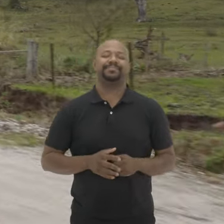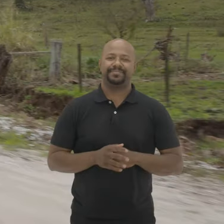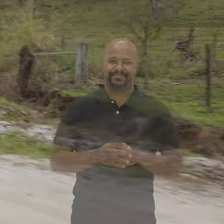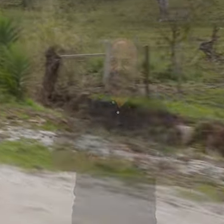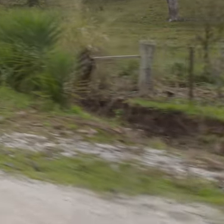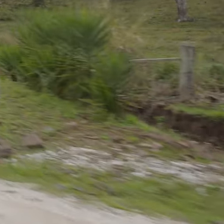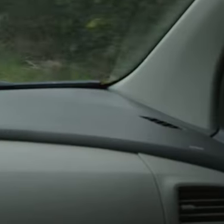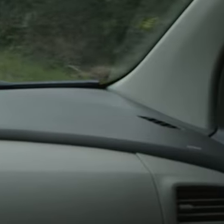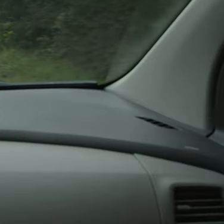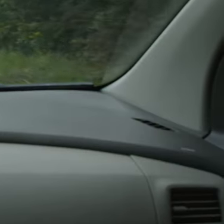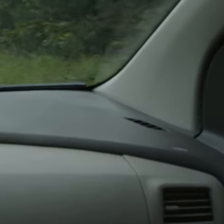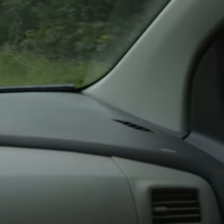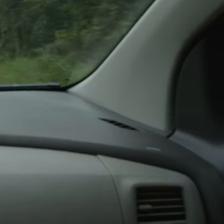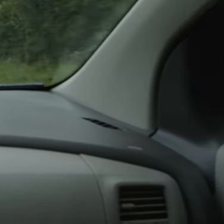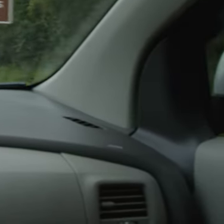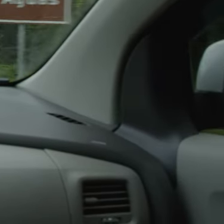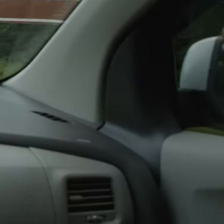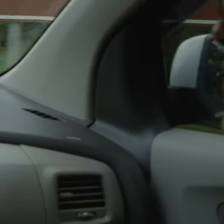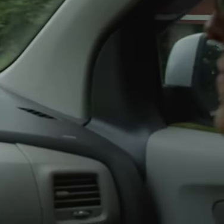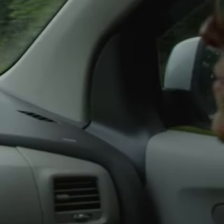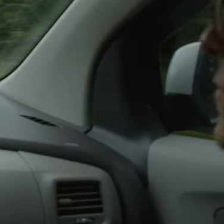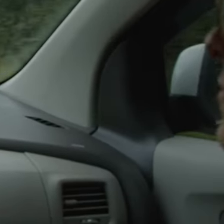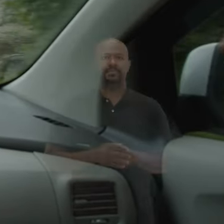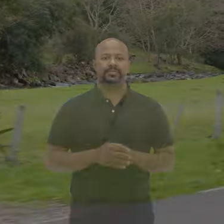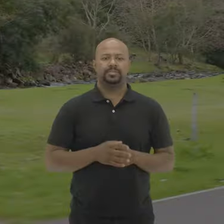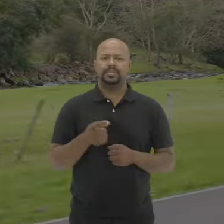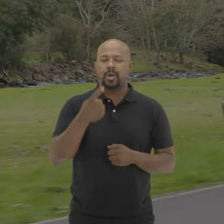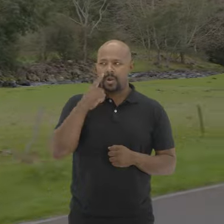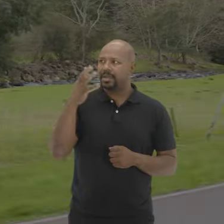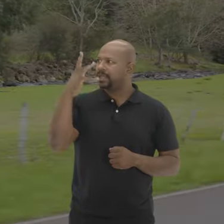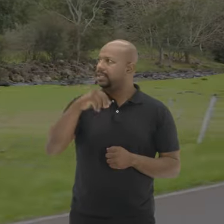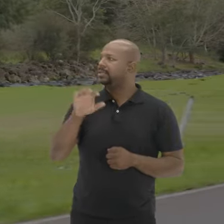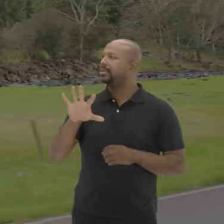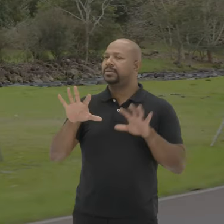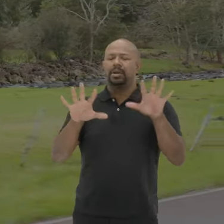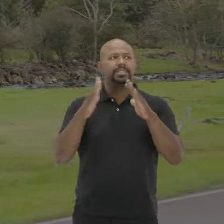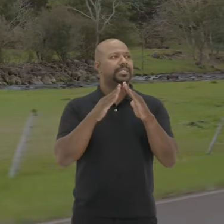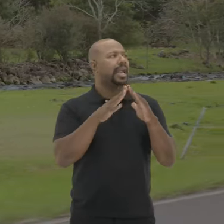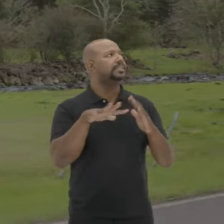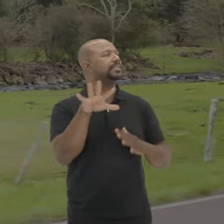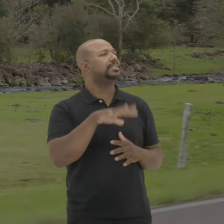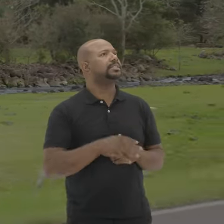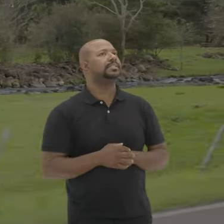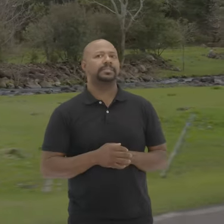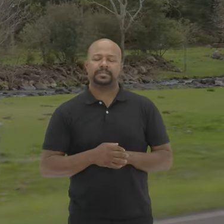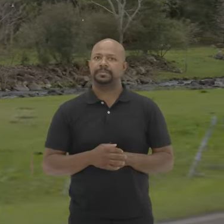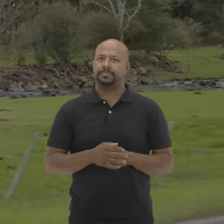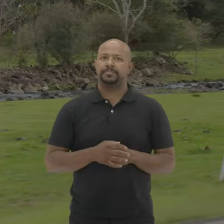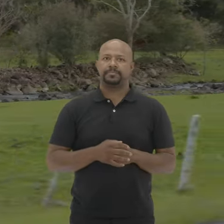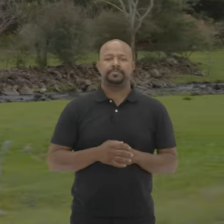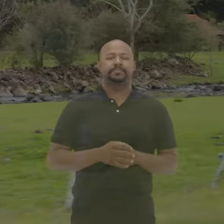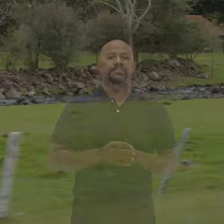Martins. Passam por propriedades rurais com casas. Ai, João, olha que linda essa casa.